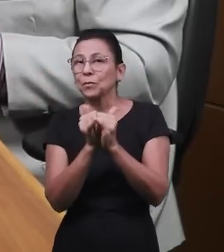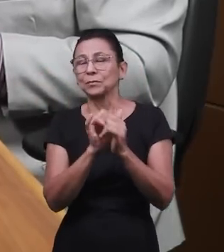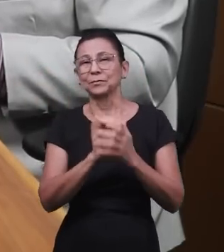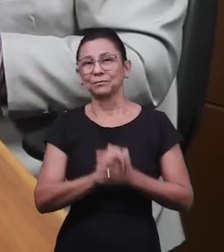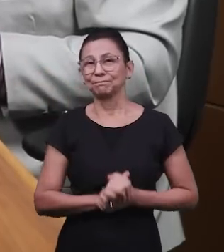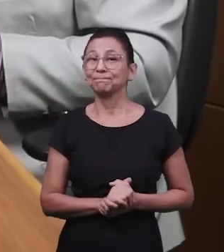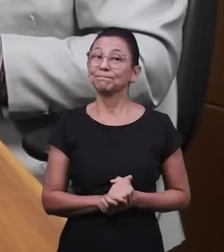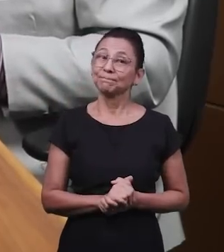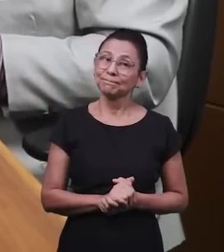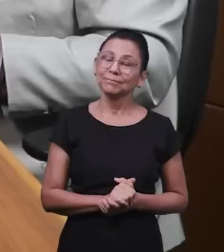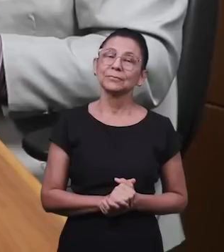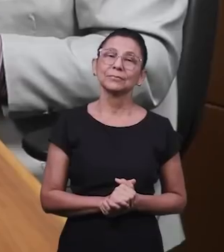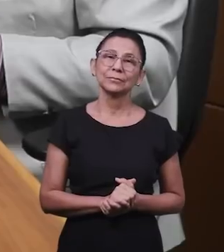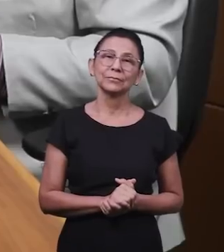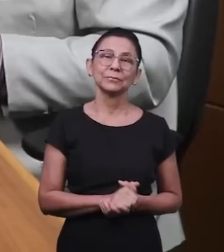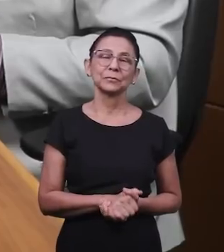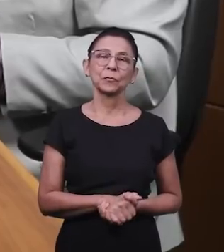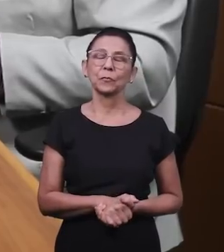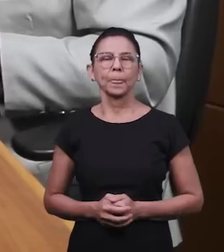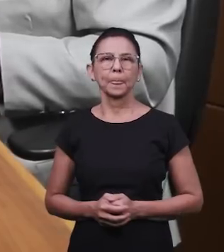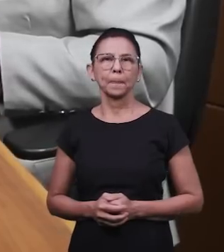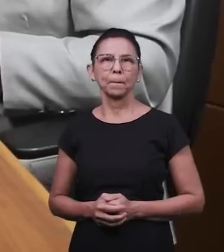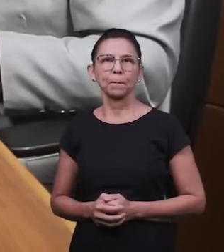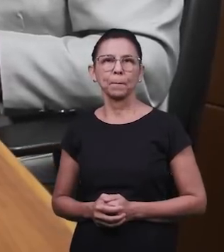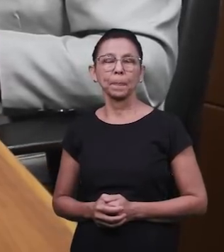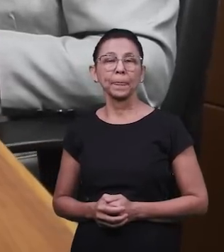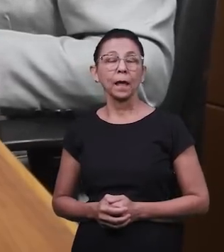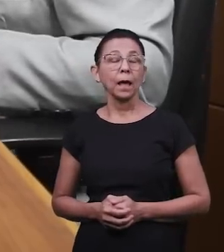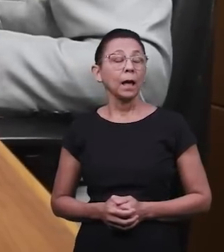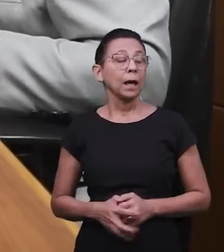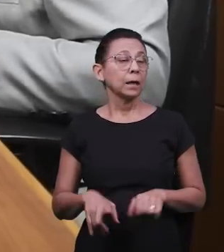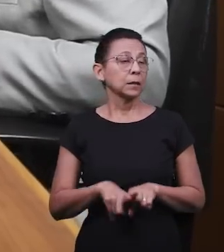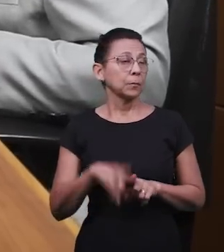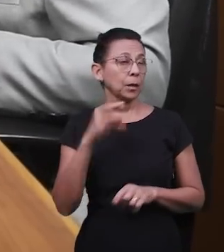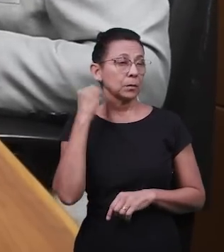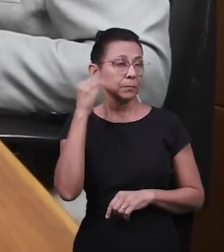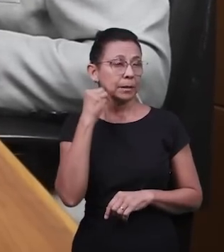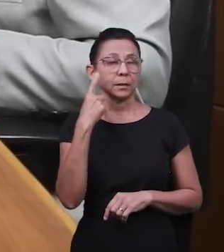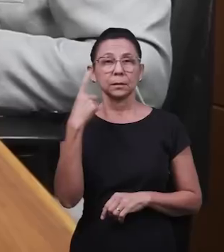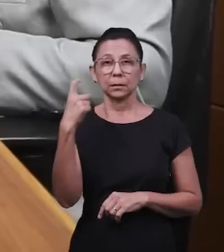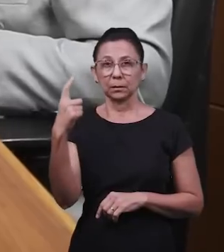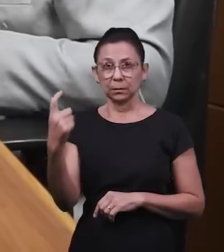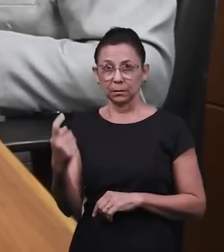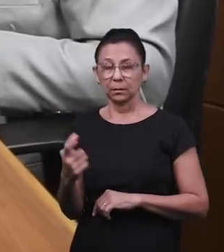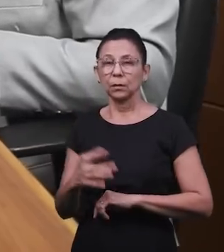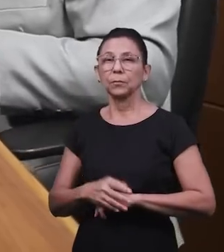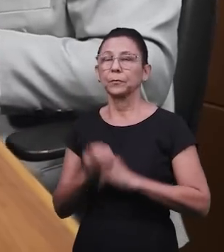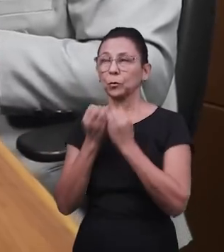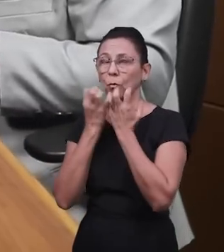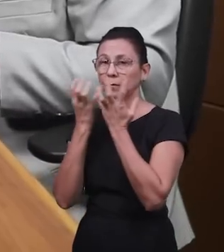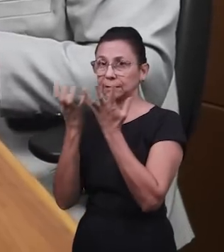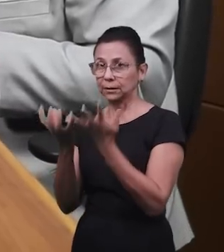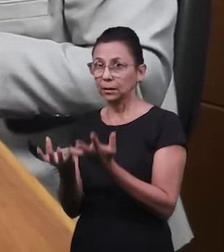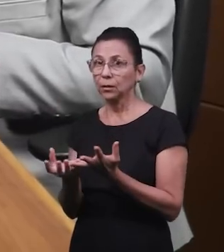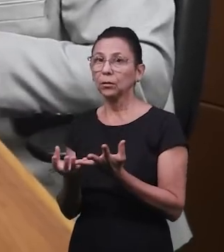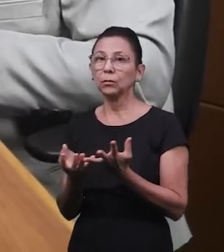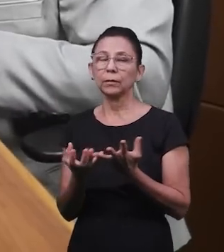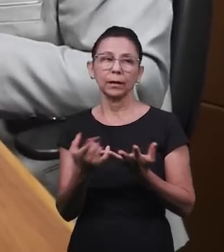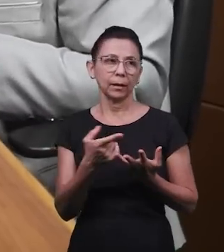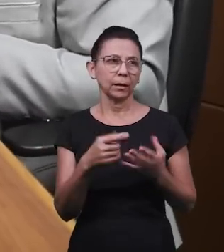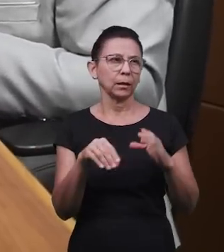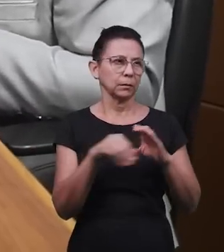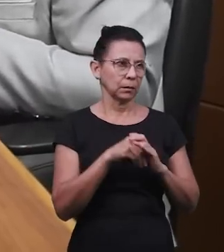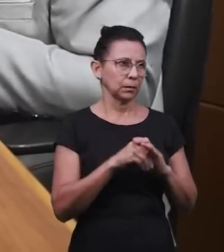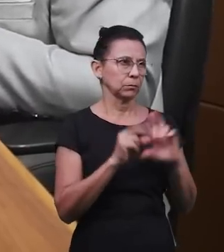tudo isso. Uma experiência que é interessante, bíblica também, sobre confissão, dentro disso que você tá falando, Luiz, é do filho